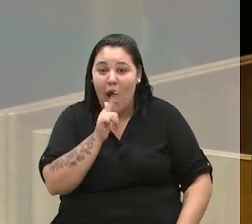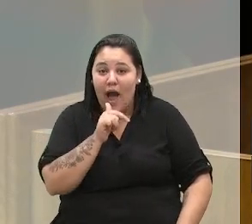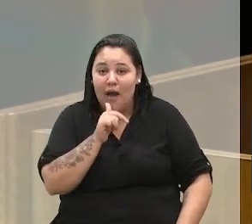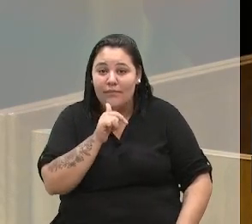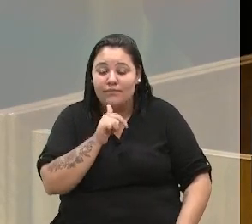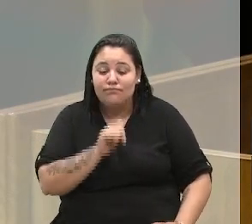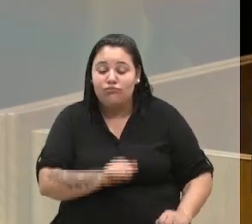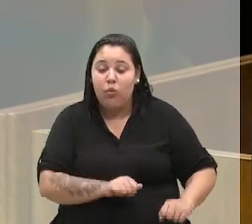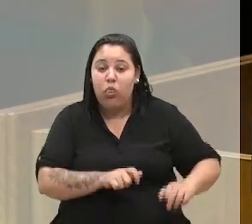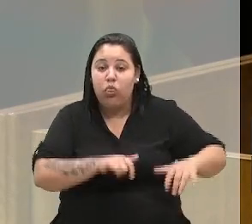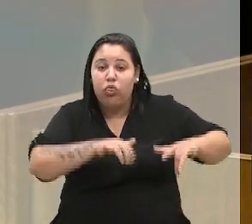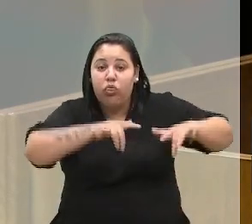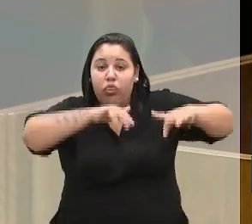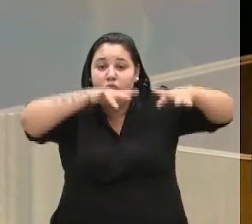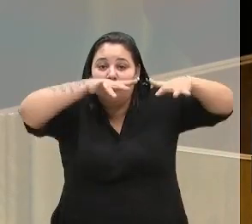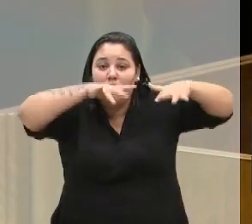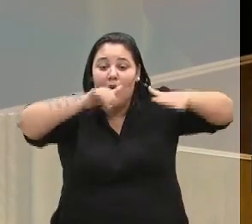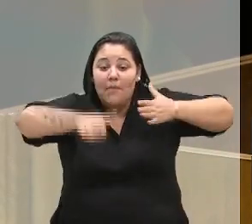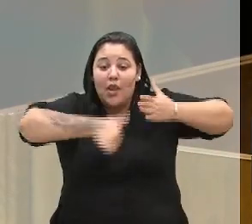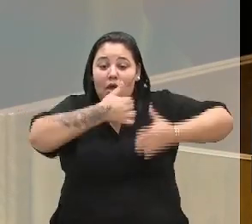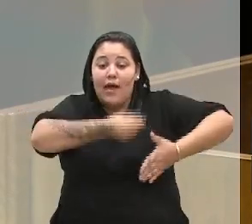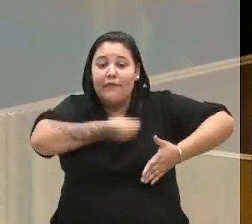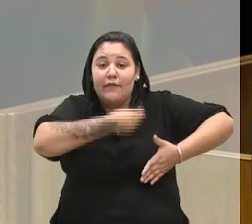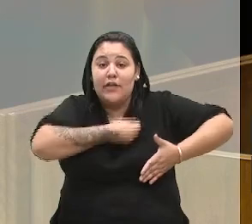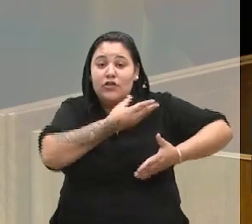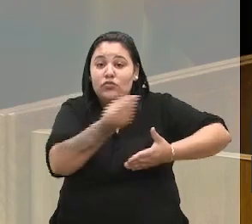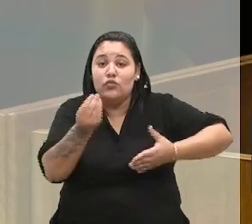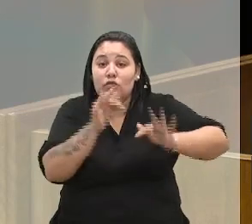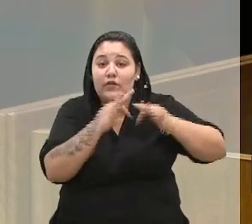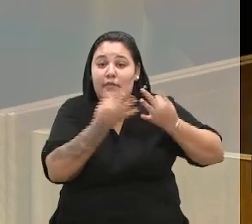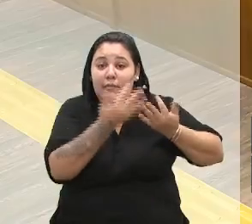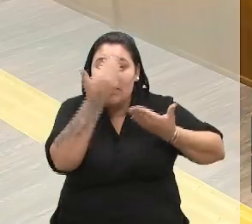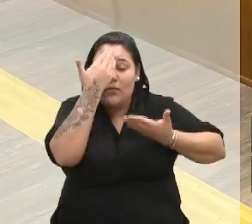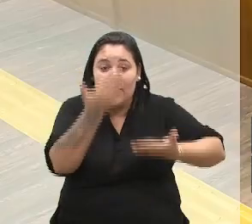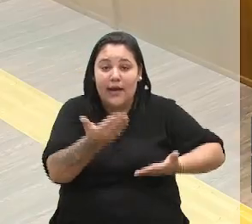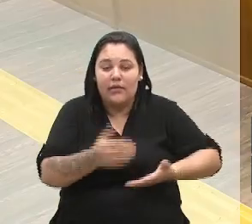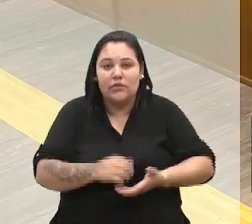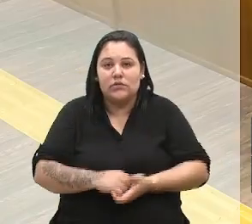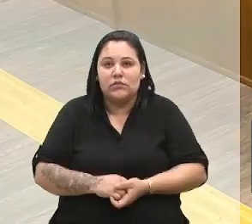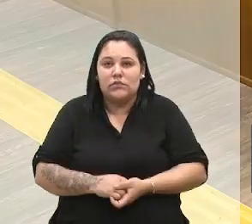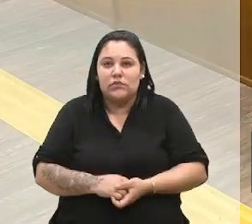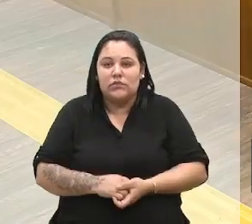alagamentos, é melhorar a vida de muitas famílias. Obrigado. Obrigado, vereador Zé D'Ambrosio.